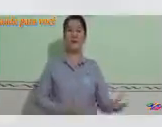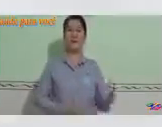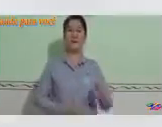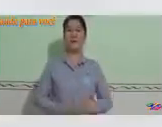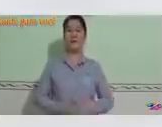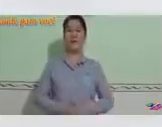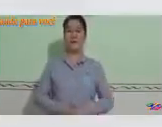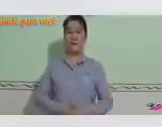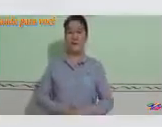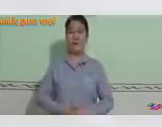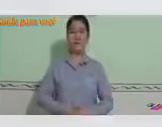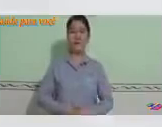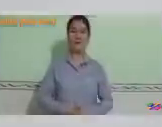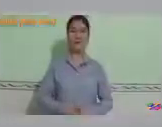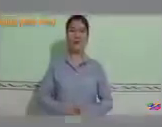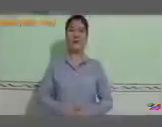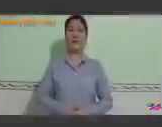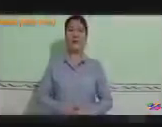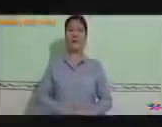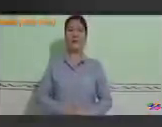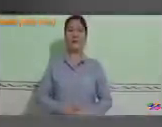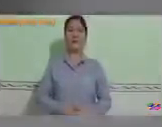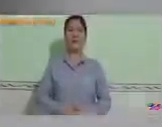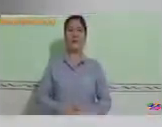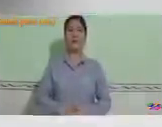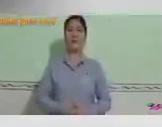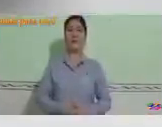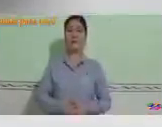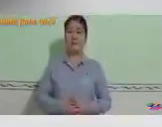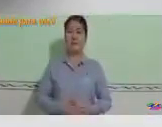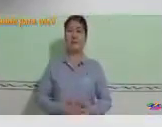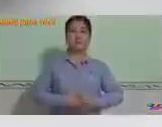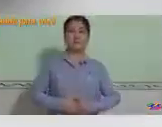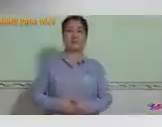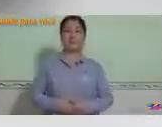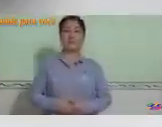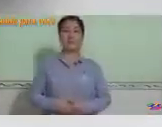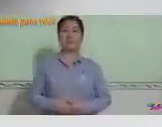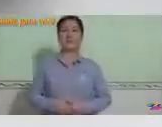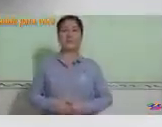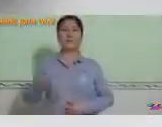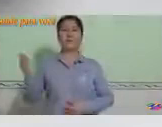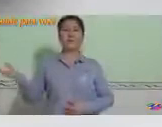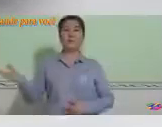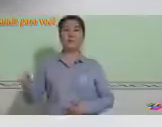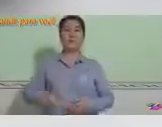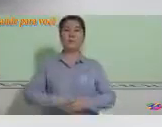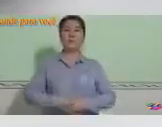Normalmente os bebês gostam de beijinhos e abraços porque assim sentem-se mais seguros e amados.